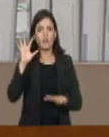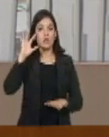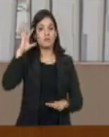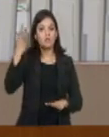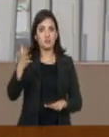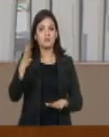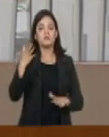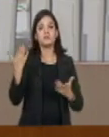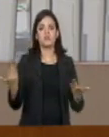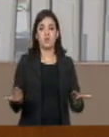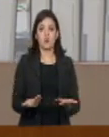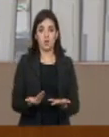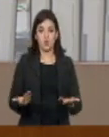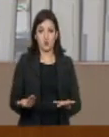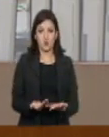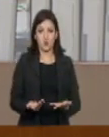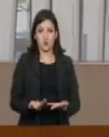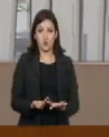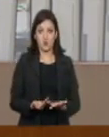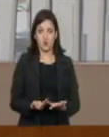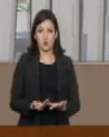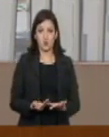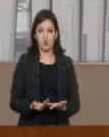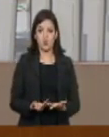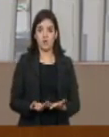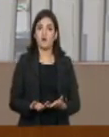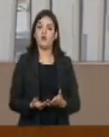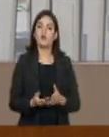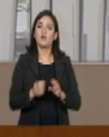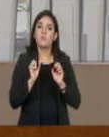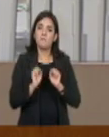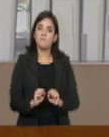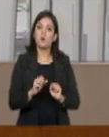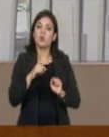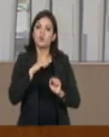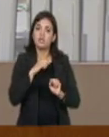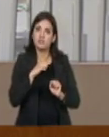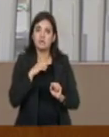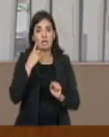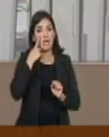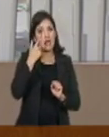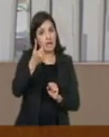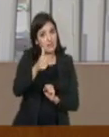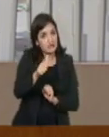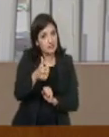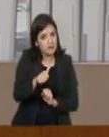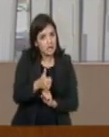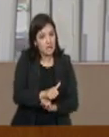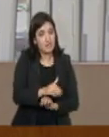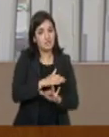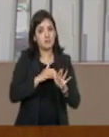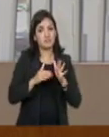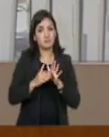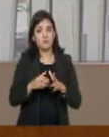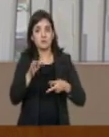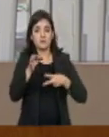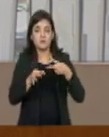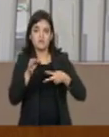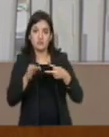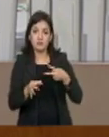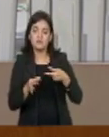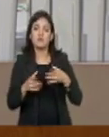profere esta corte não impede a análise pelas instâncias competentes nos casos